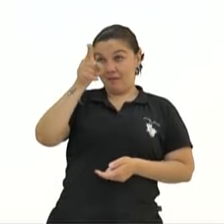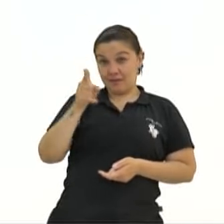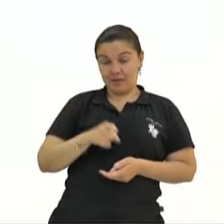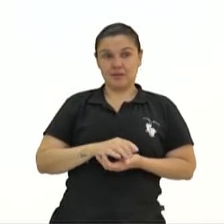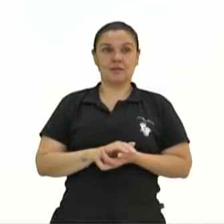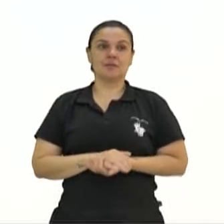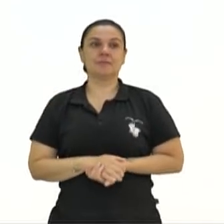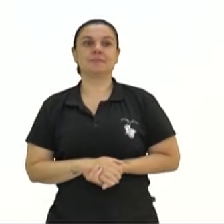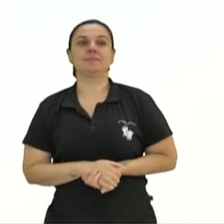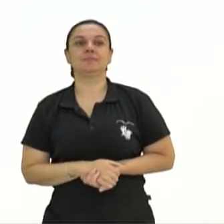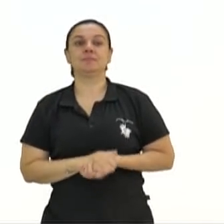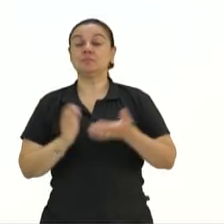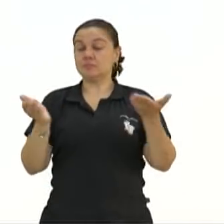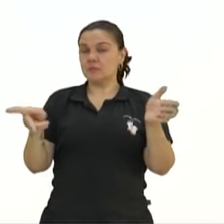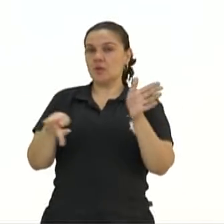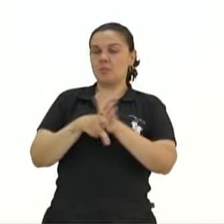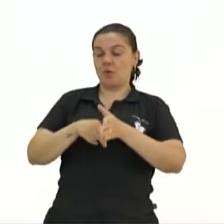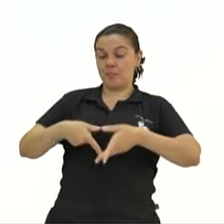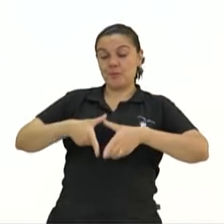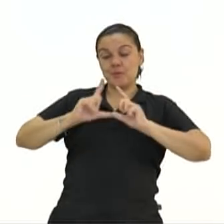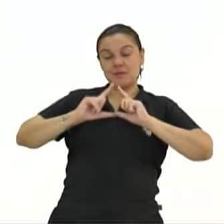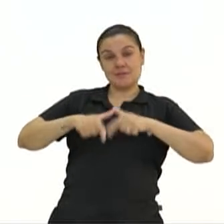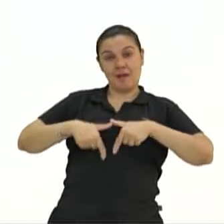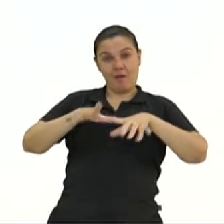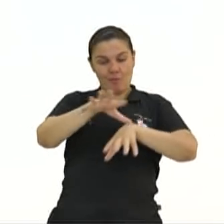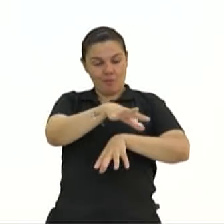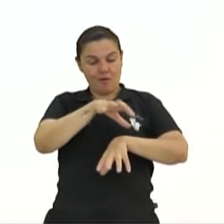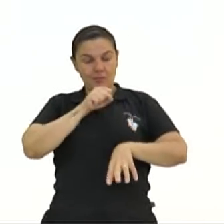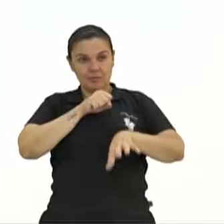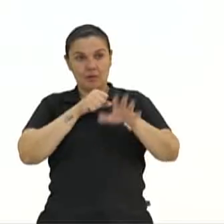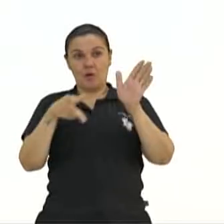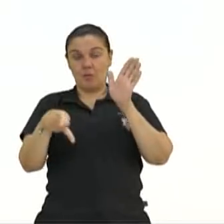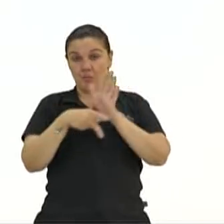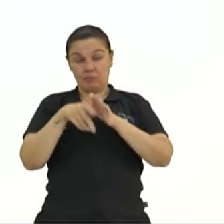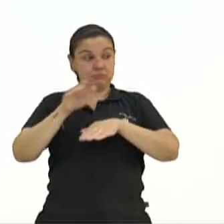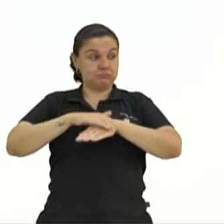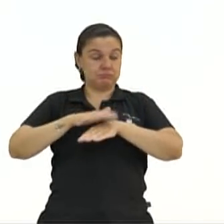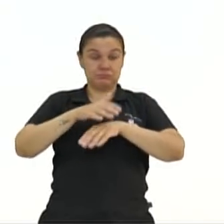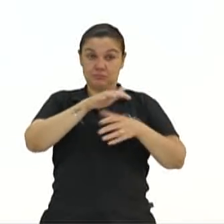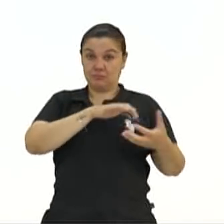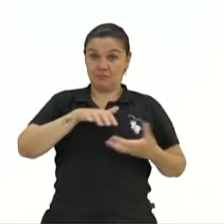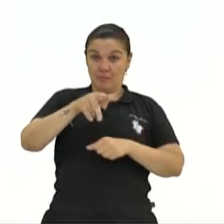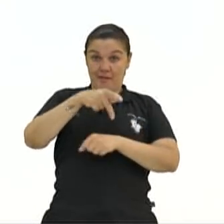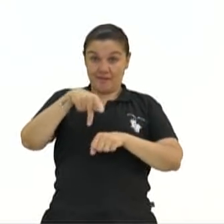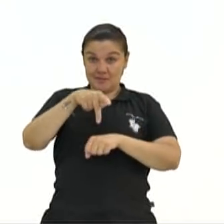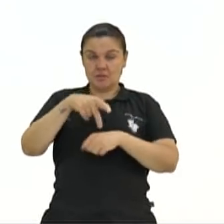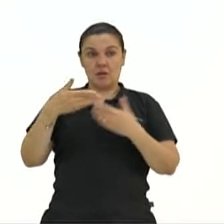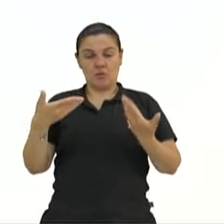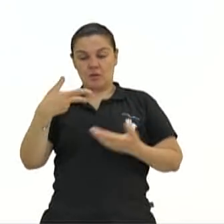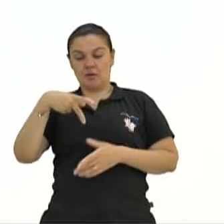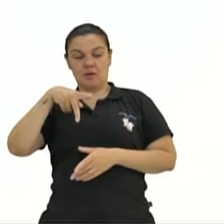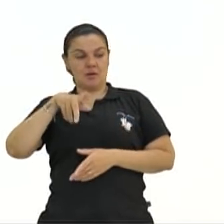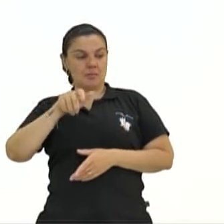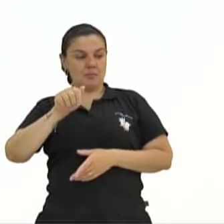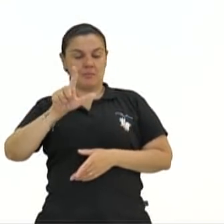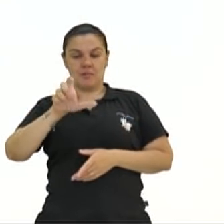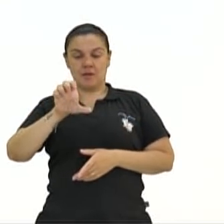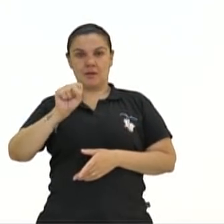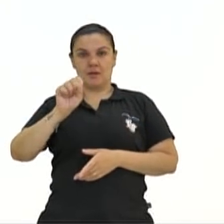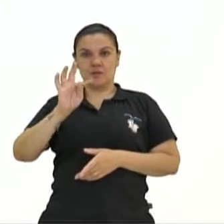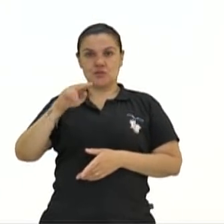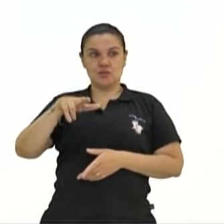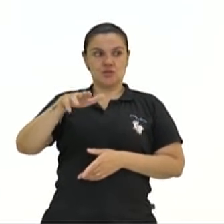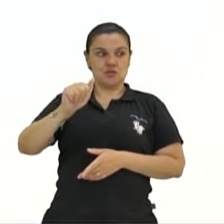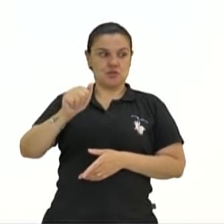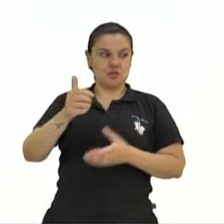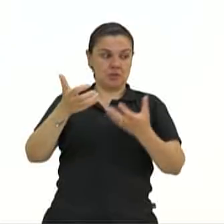Gaza, onde Israel quer tomar esta área aqui para o seu território, já os palestinos, por sua vez, não querem ceder e isso